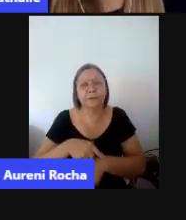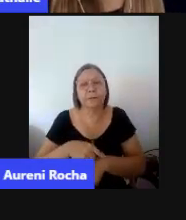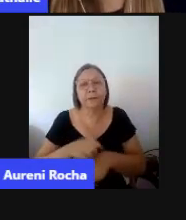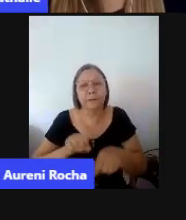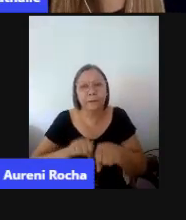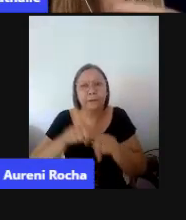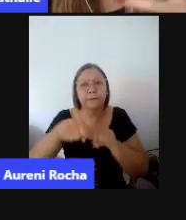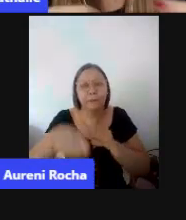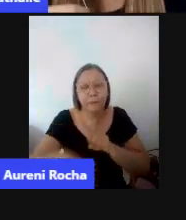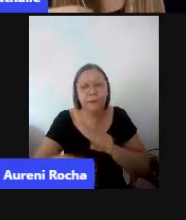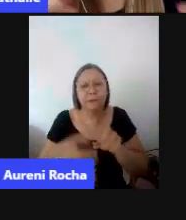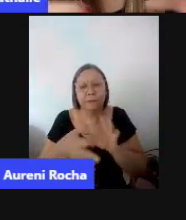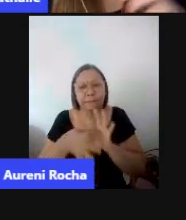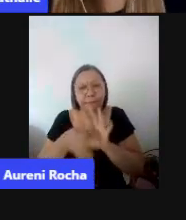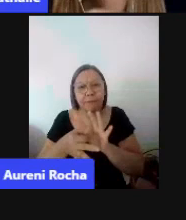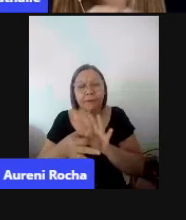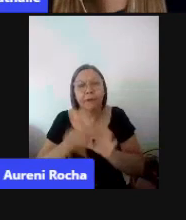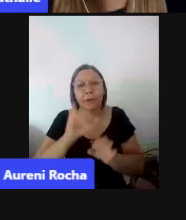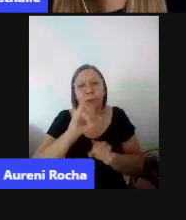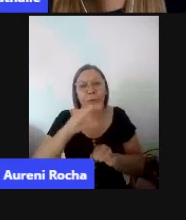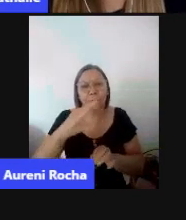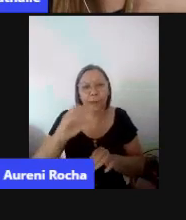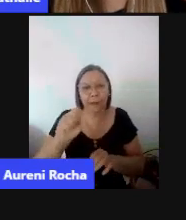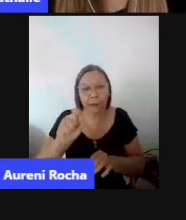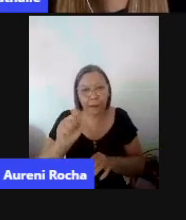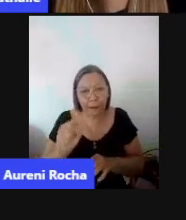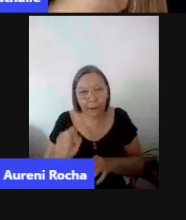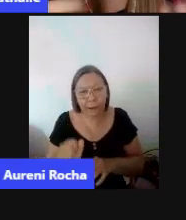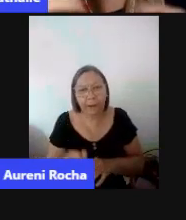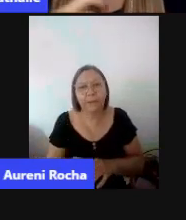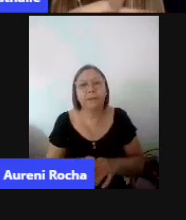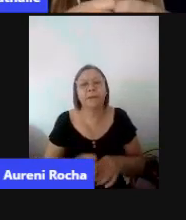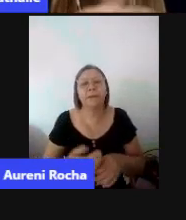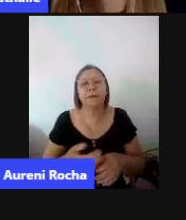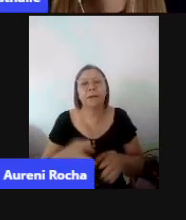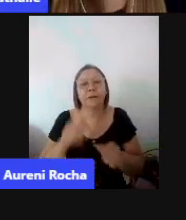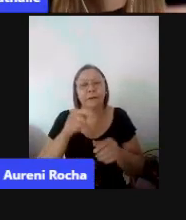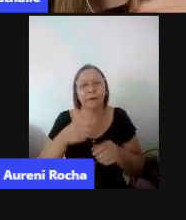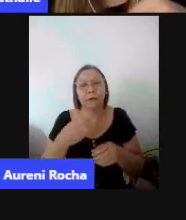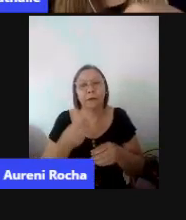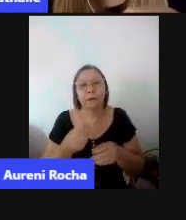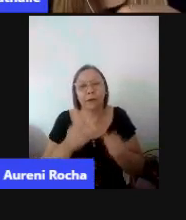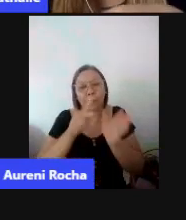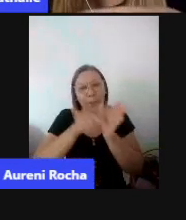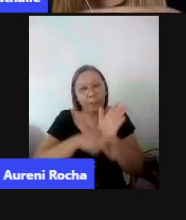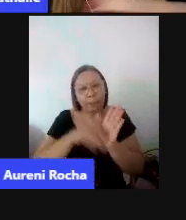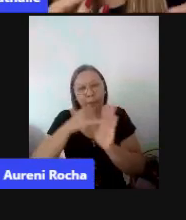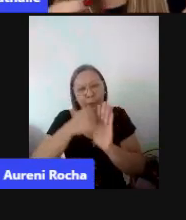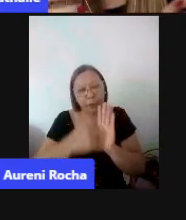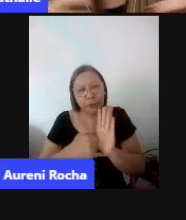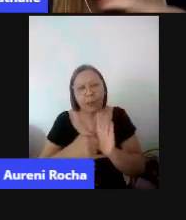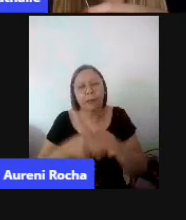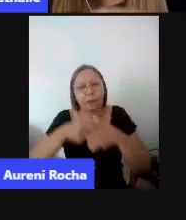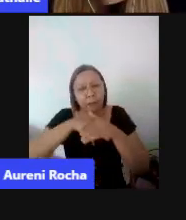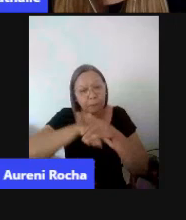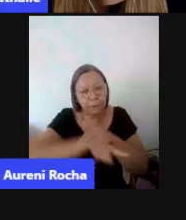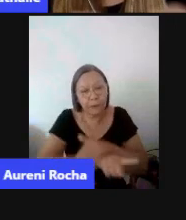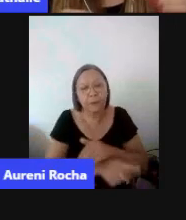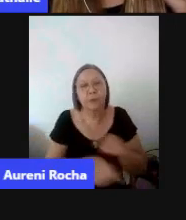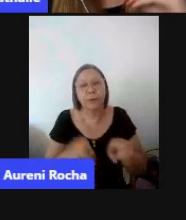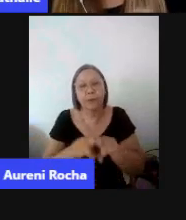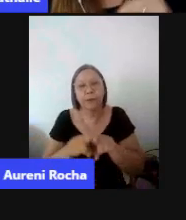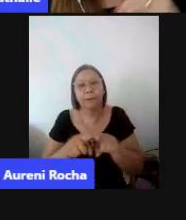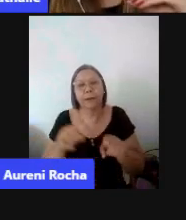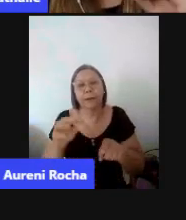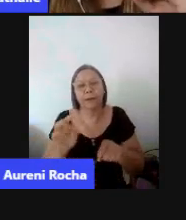com a Planurb, e em forma desses projetos, né, do Tatu e do Tamanduá? Vocês conseguem, principalmente agora,